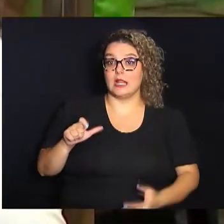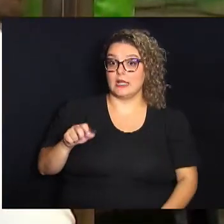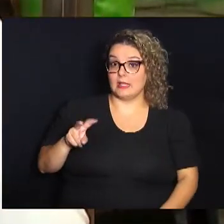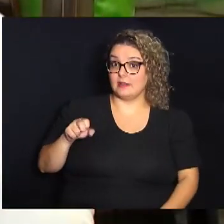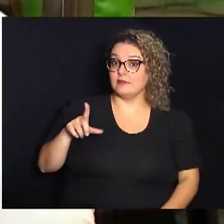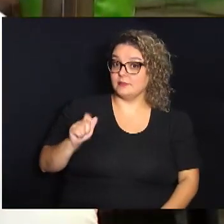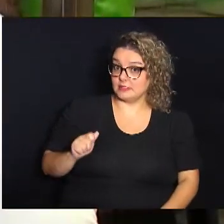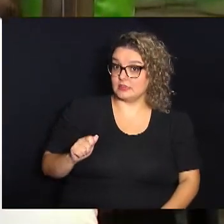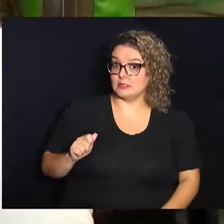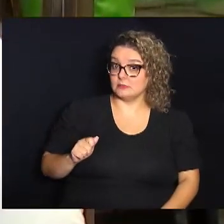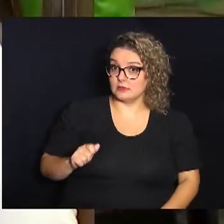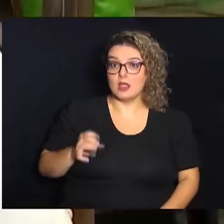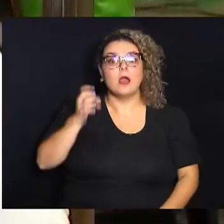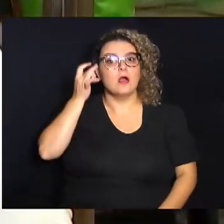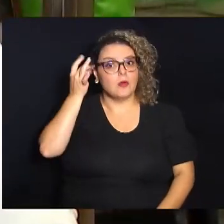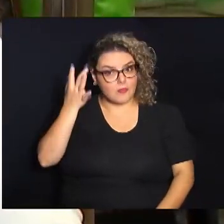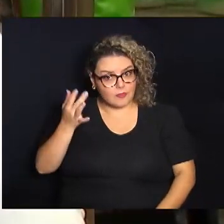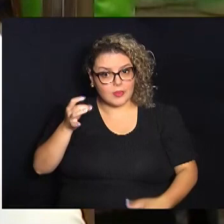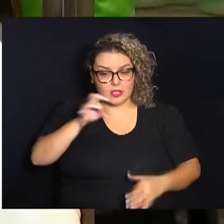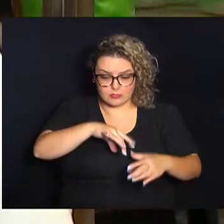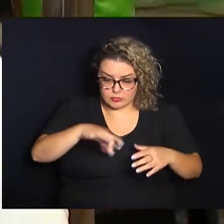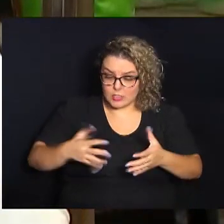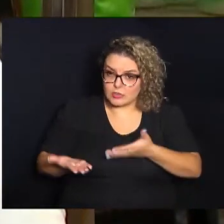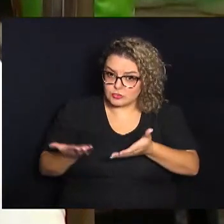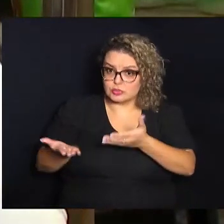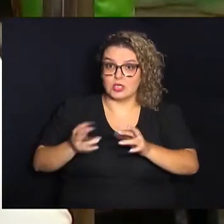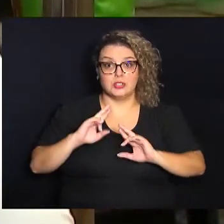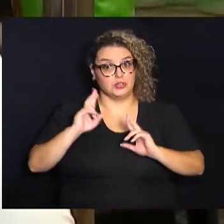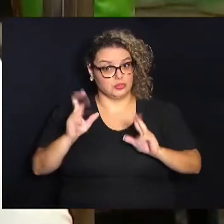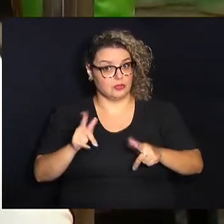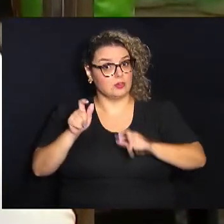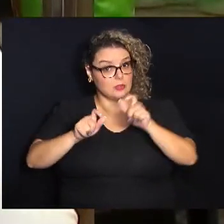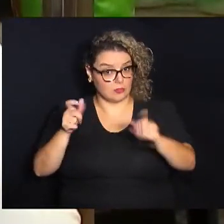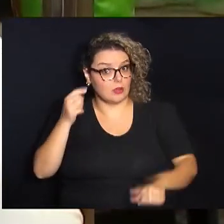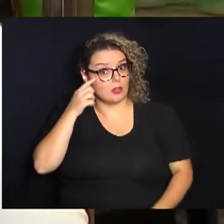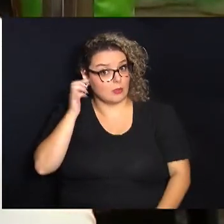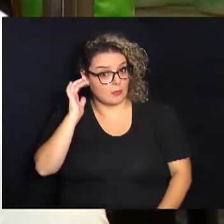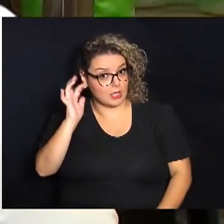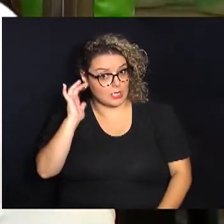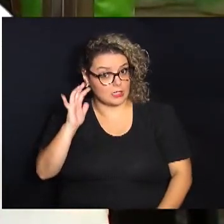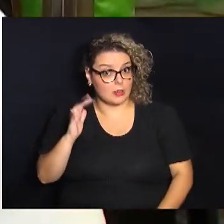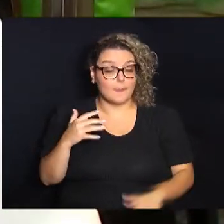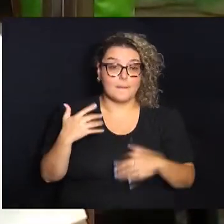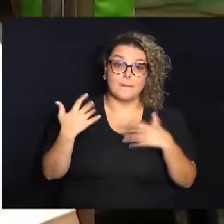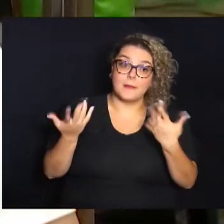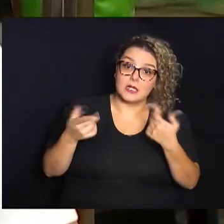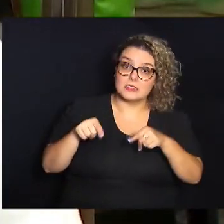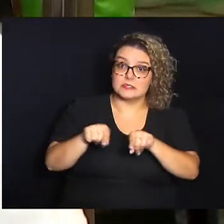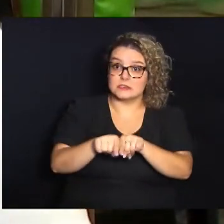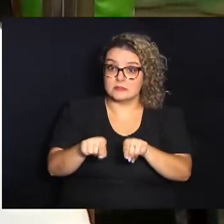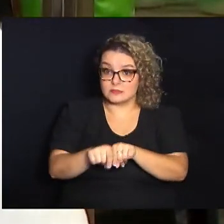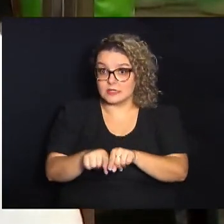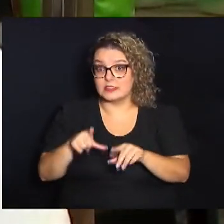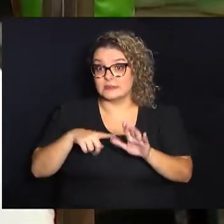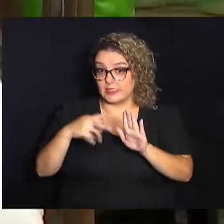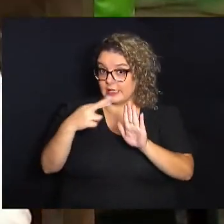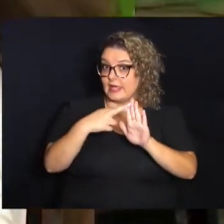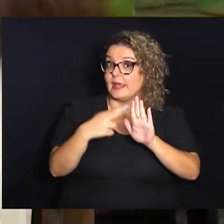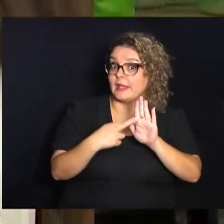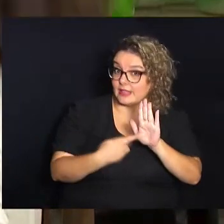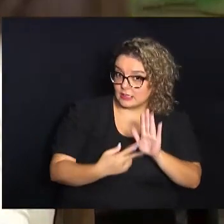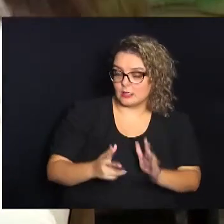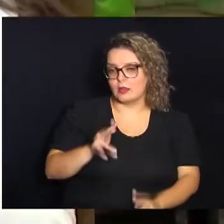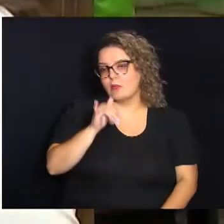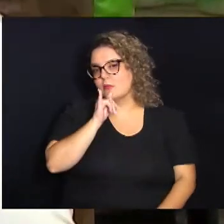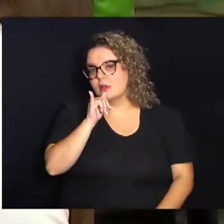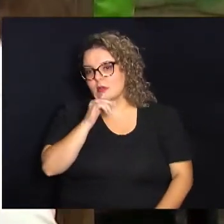planta muito fácil de ser cultivada, ao contrário do que as pessoas pensam. Porém, também tem as suas regrinhas, como por